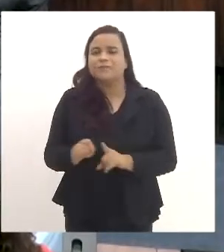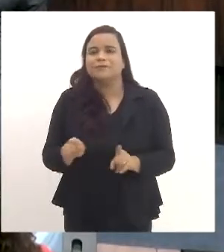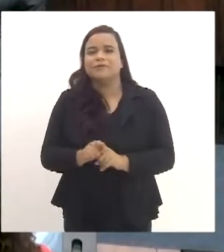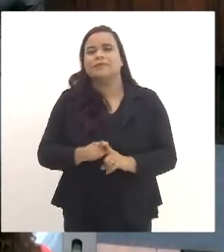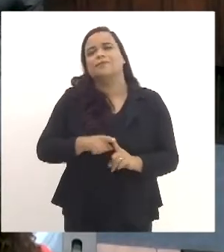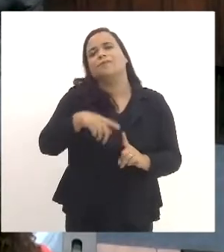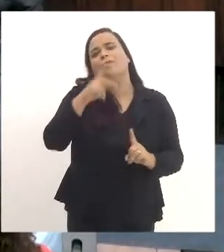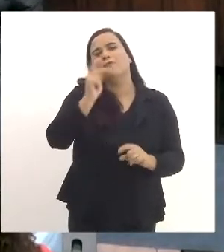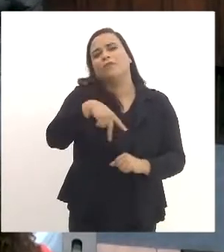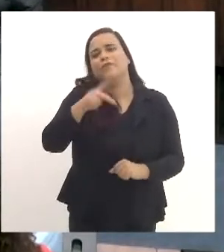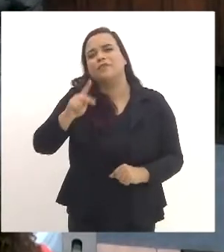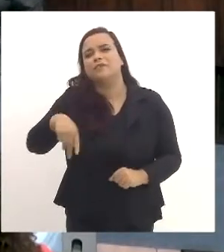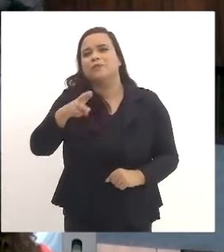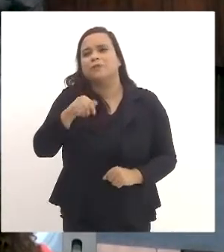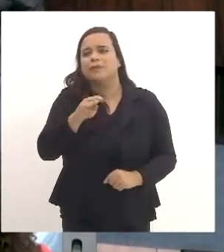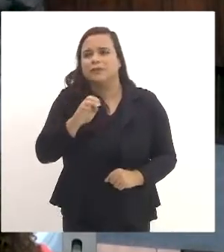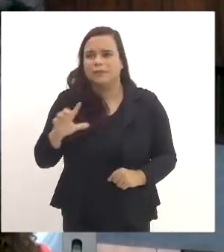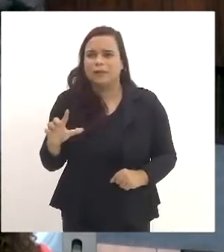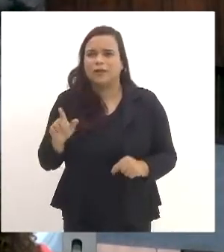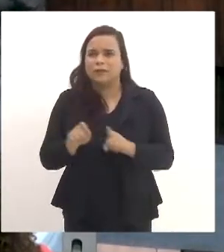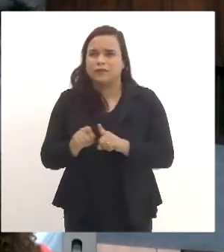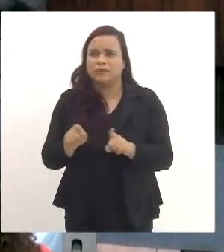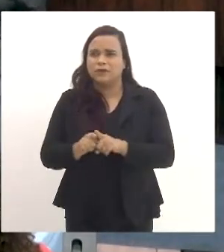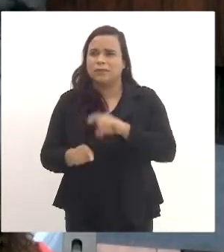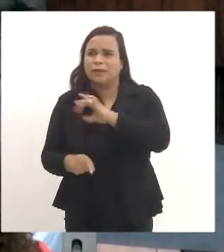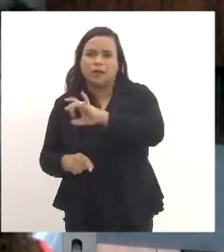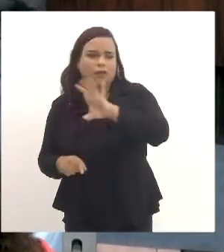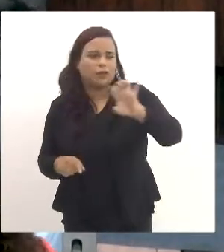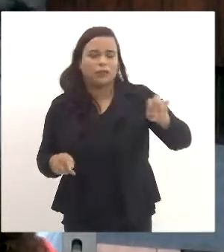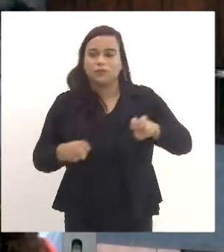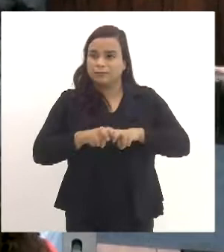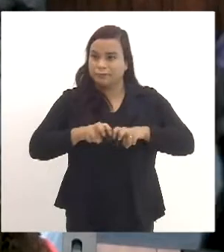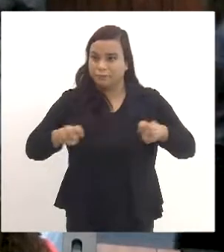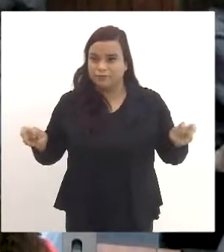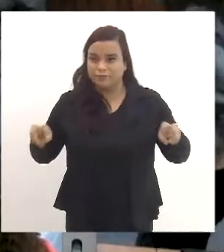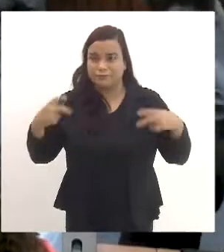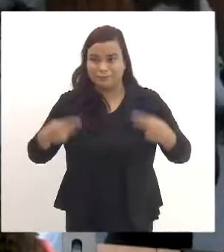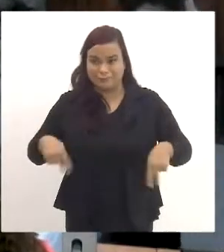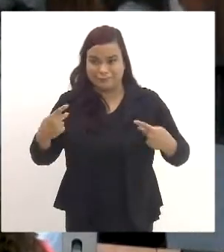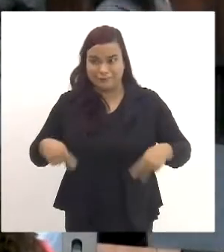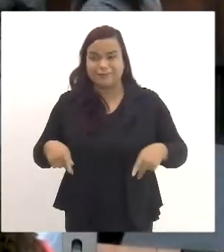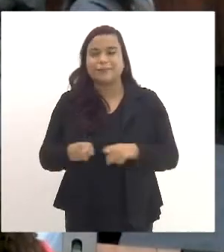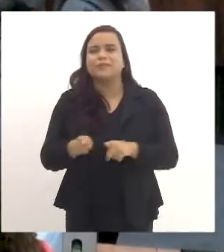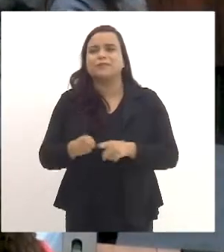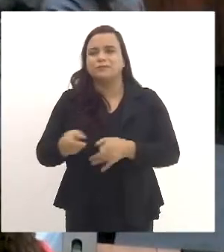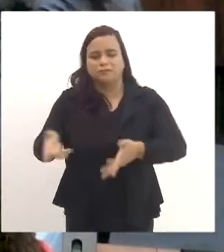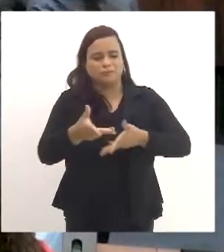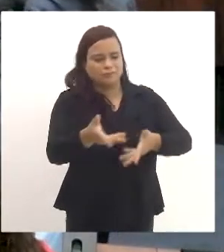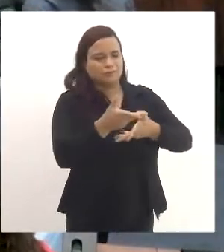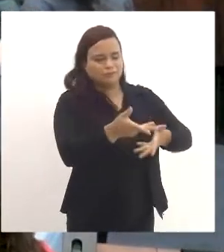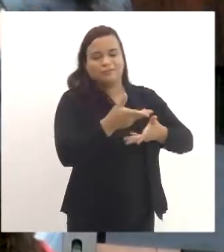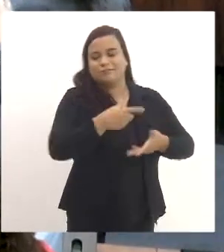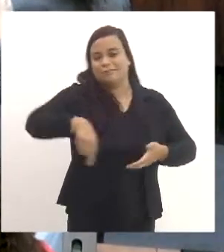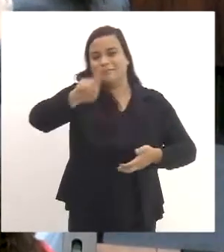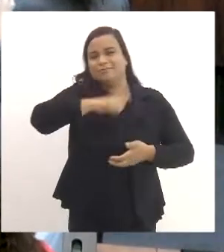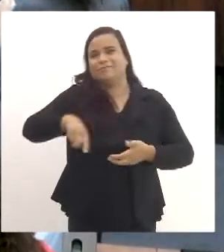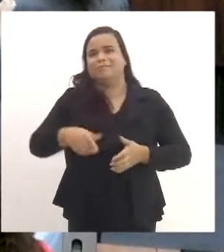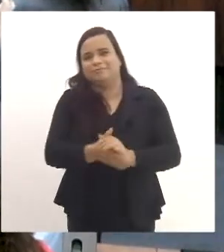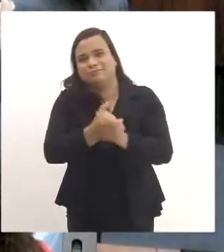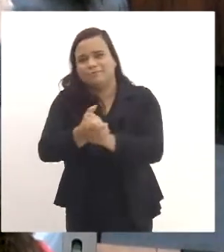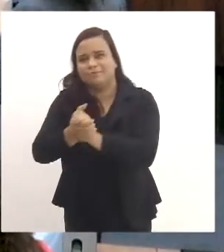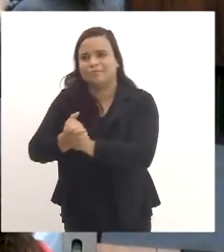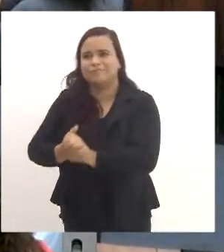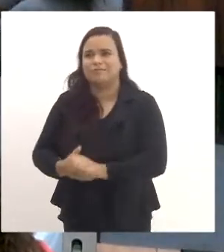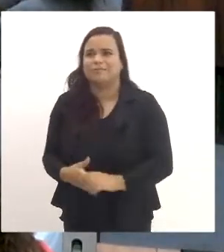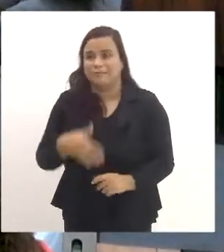Heitor, distinguidos membros desta mesa, distintos convidados para esta cerimónia, para quem,